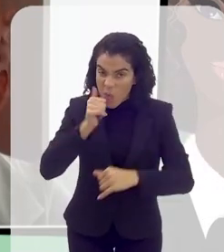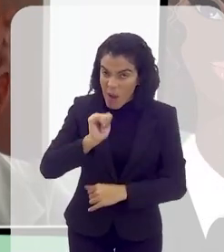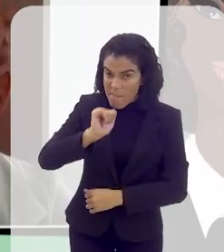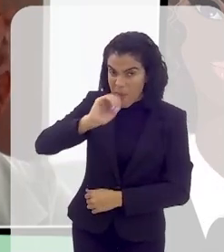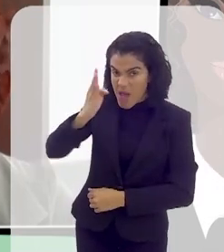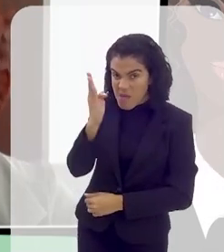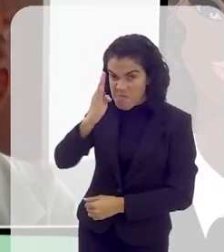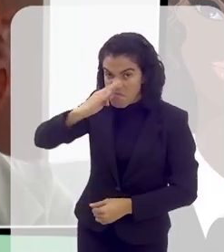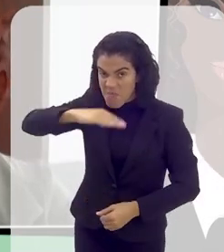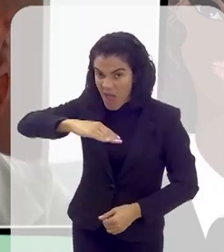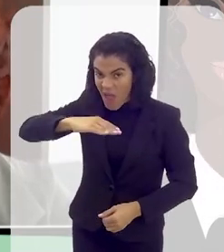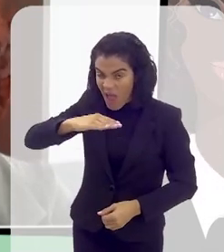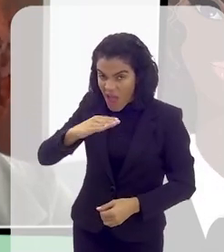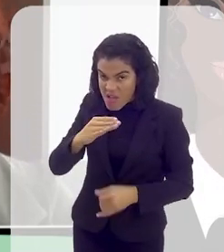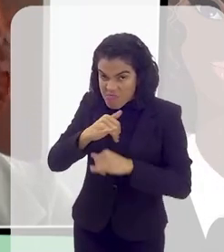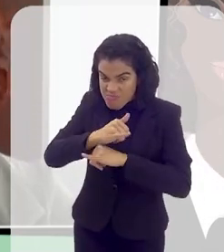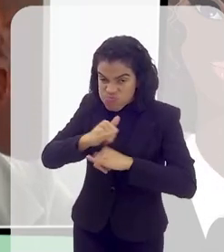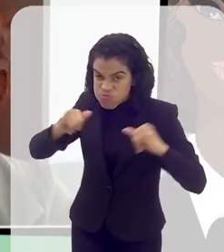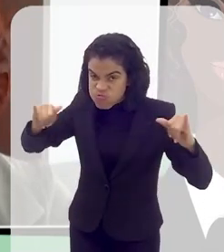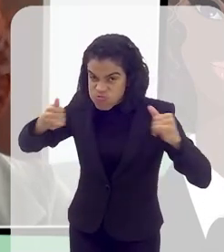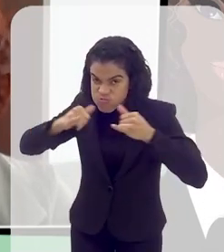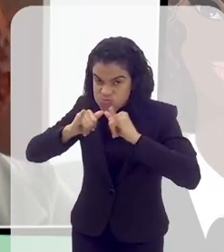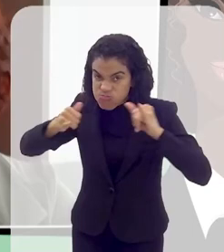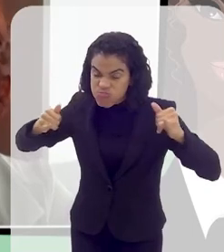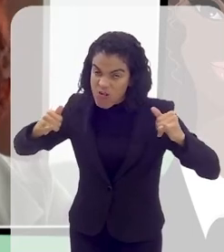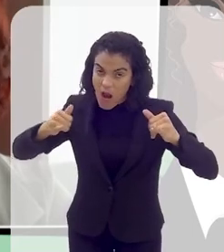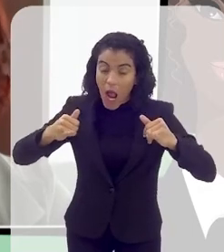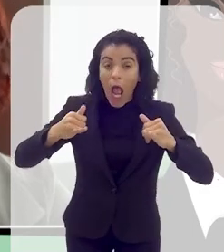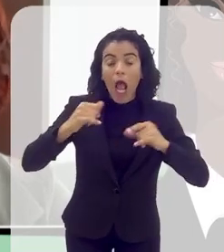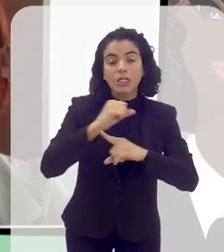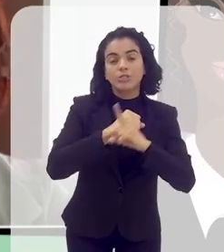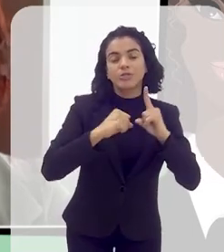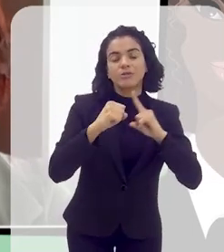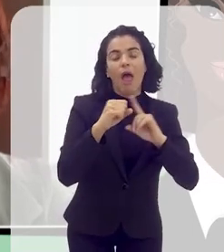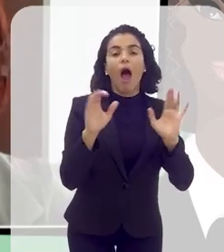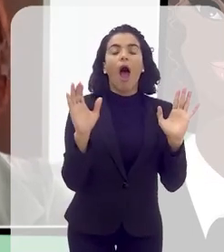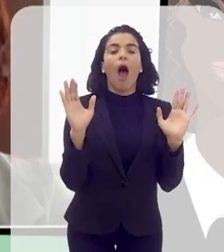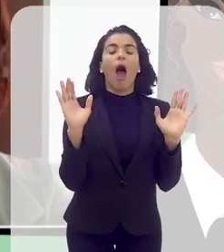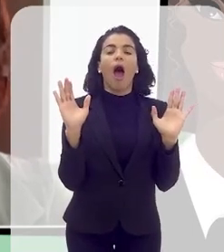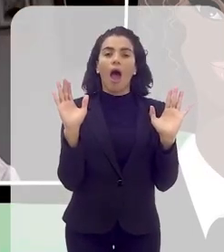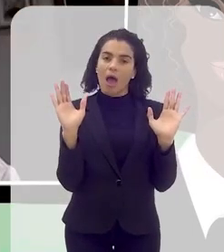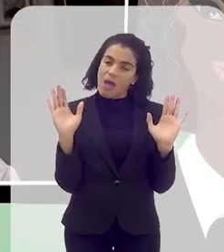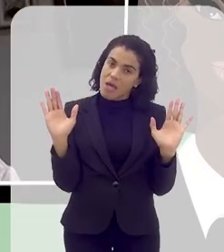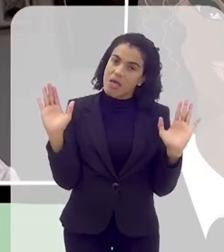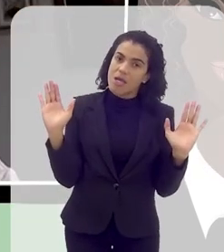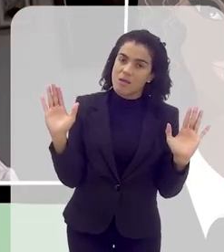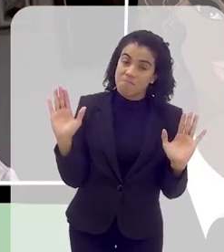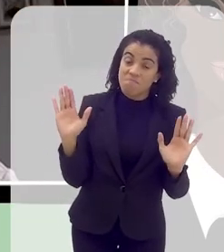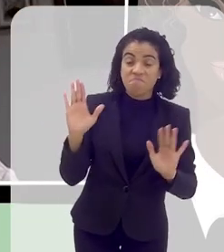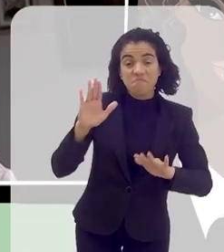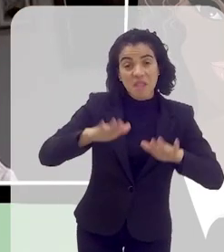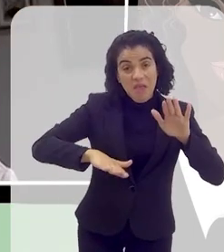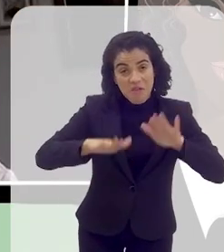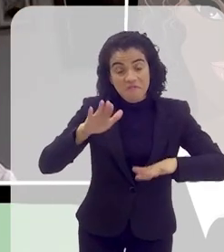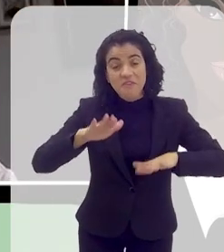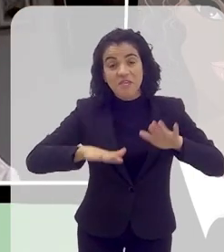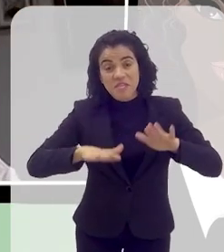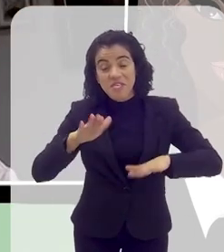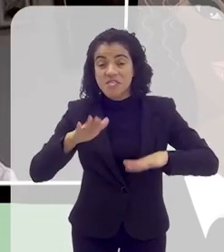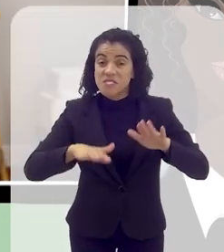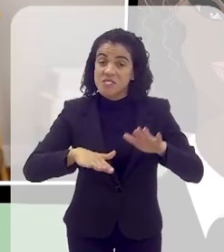mãe malvada, chocasse muito a sociedade, uma mãe... que aí talvez até entre no mérito do